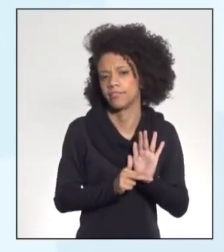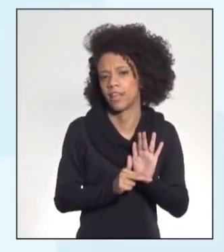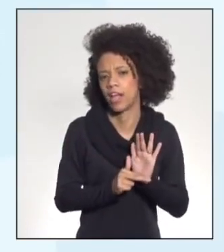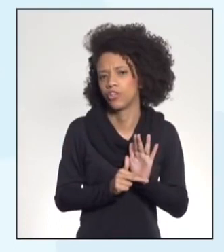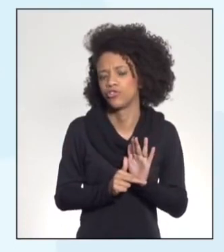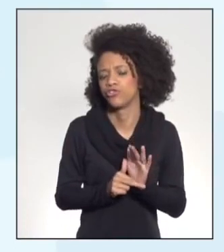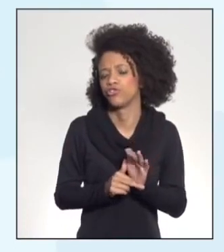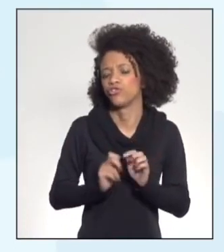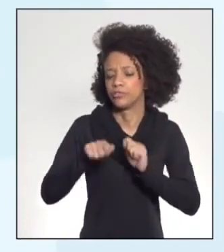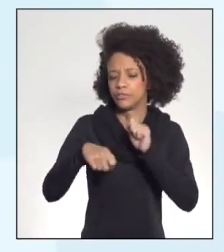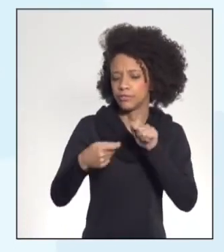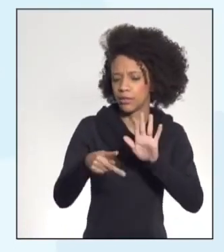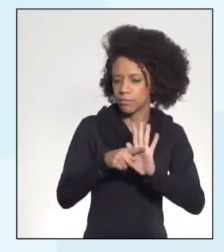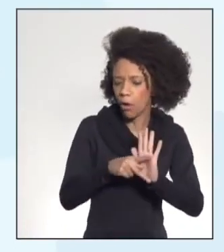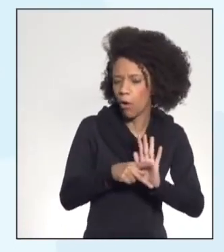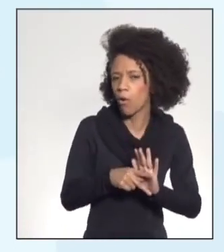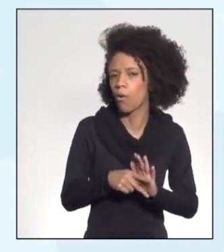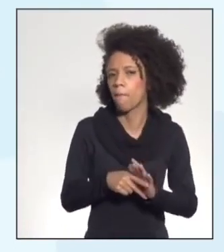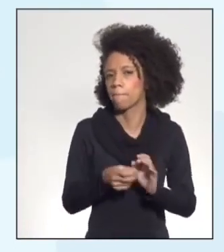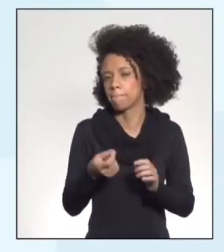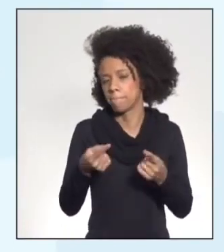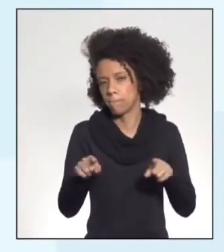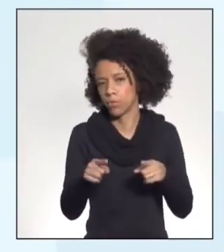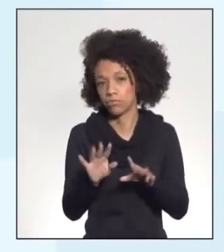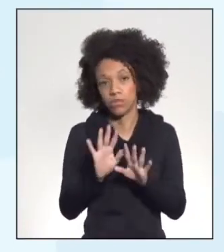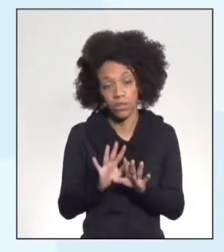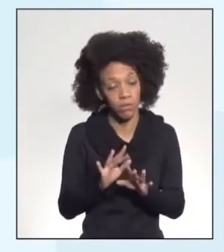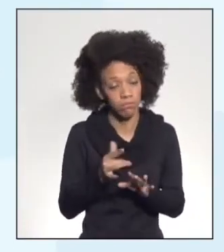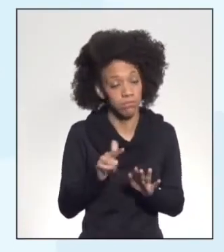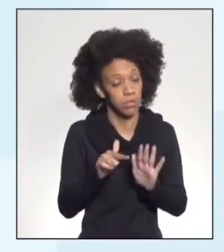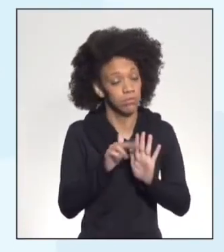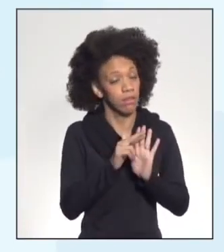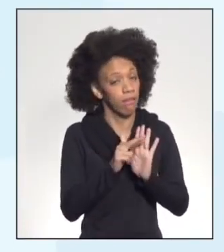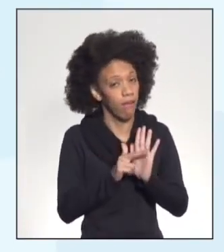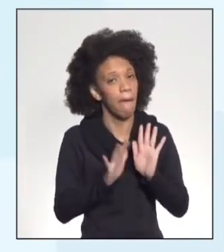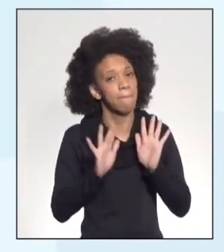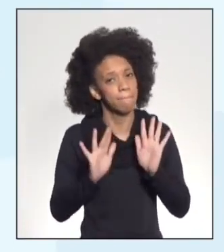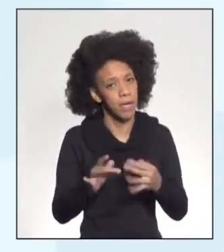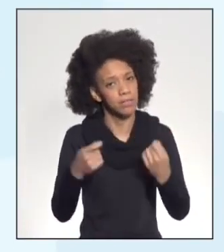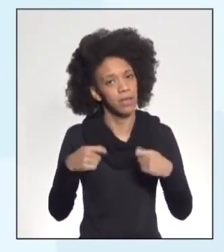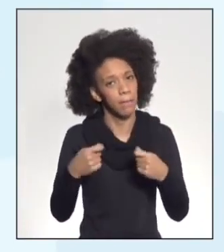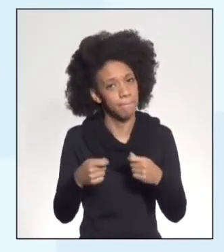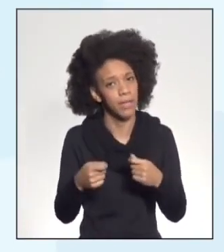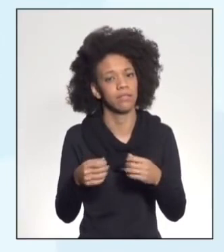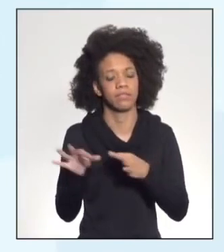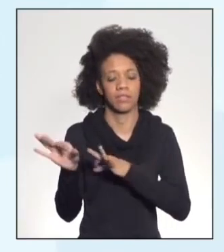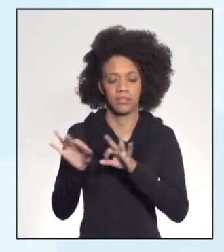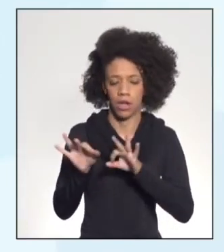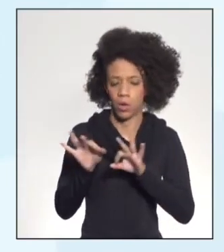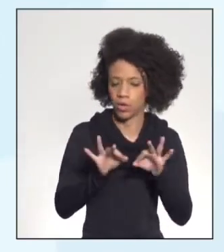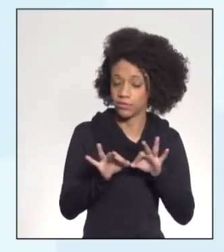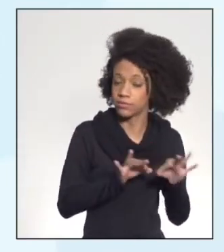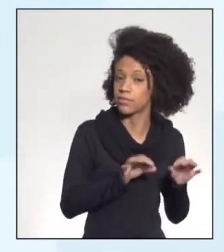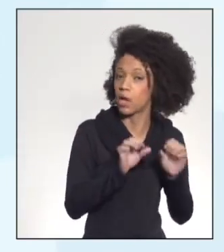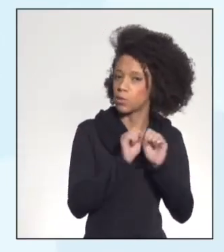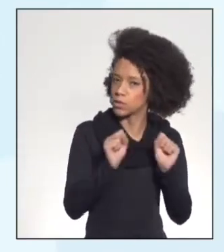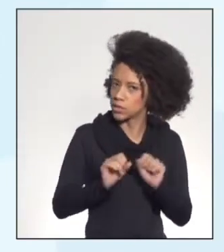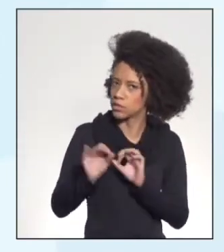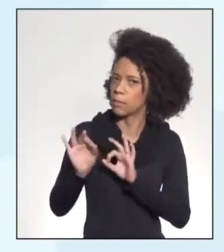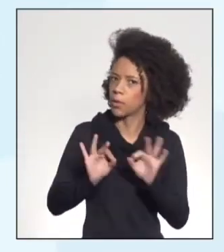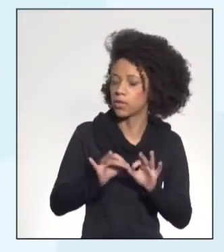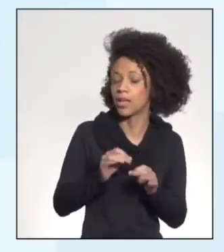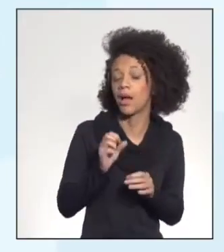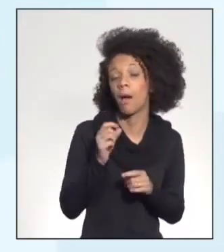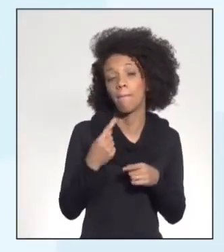de notação musical. Não segue regra, mas ela tem que ser feita de uma forma, com um sistema direitinho, senão não dá para